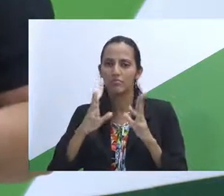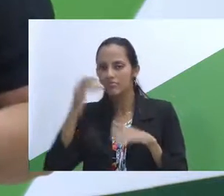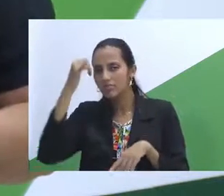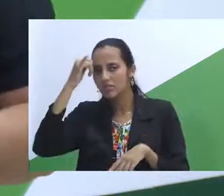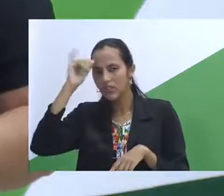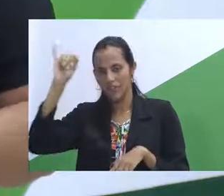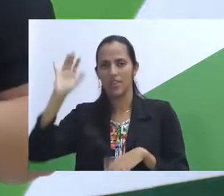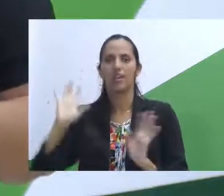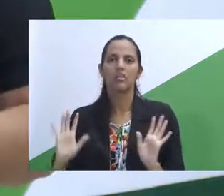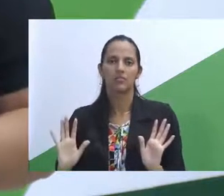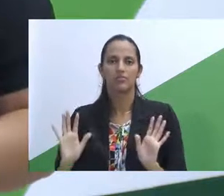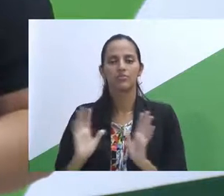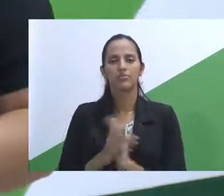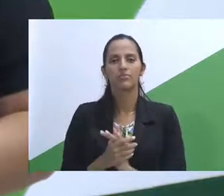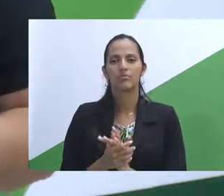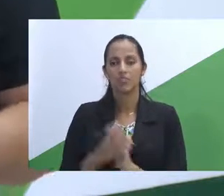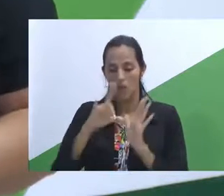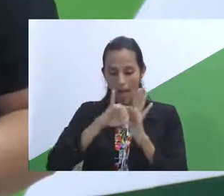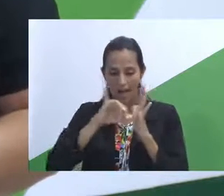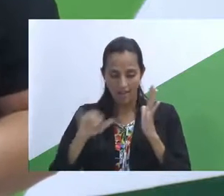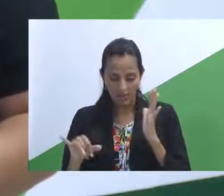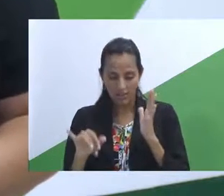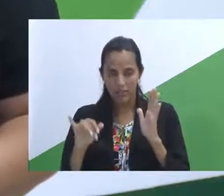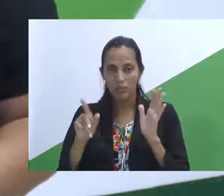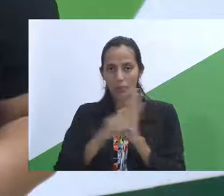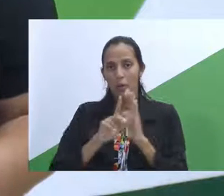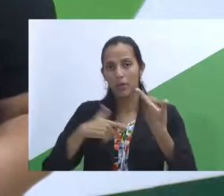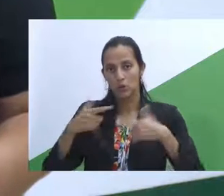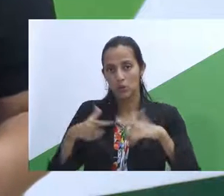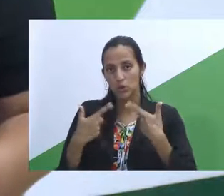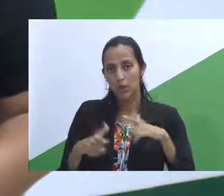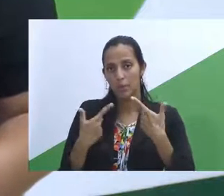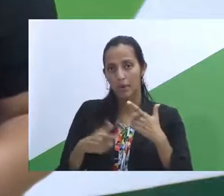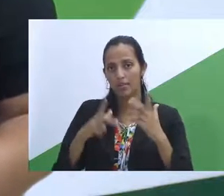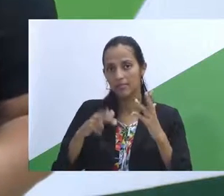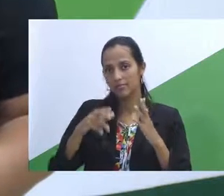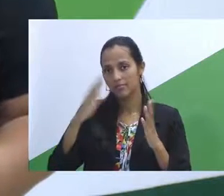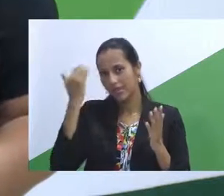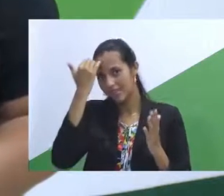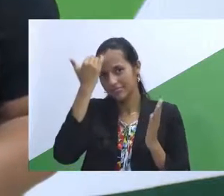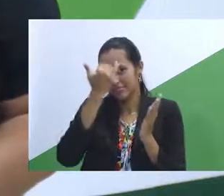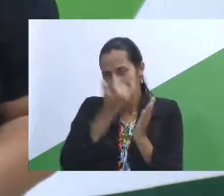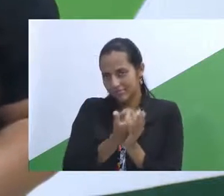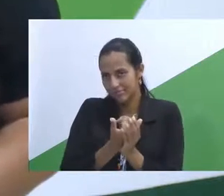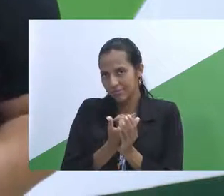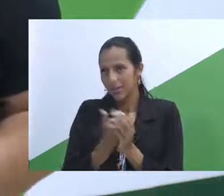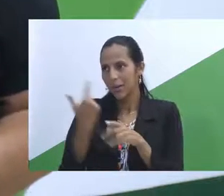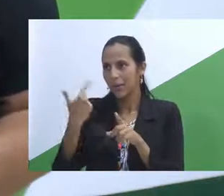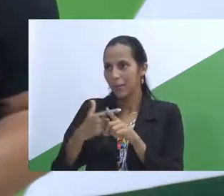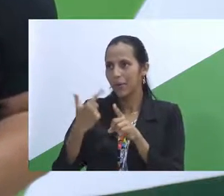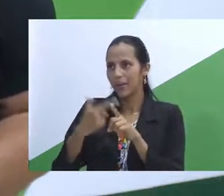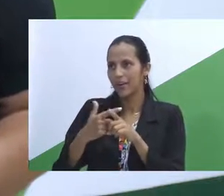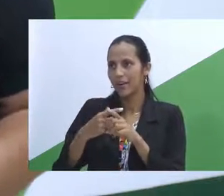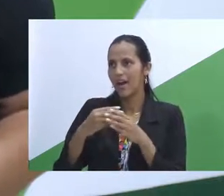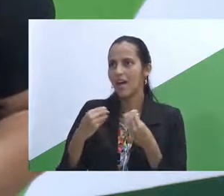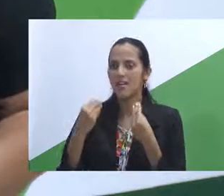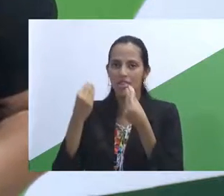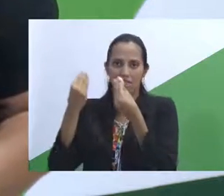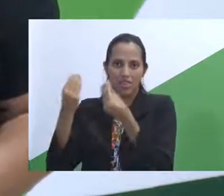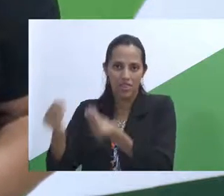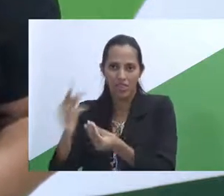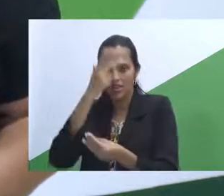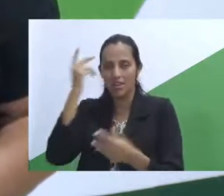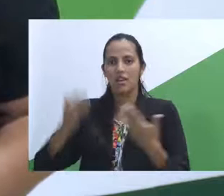leis, né? As leis trabalhistas, é, de certa forma, então, silenciar o trabalhador, o movimento operário, o